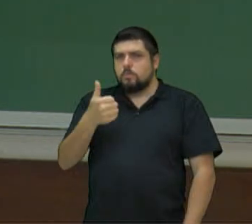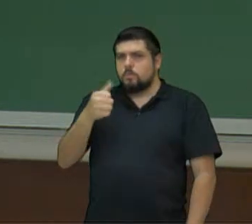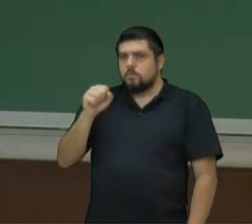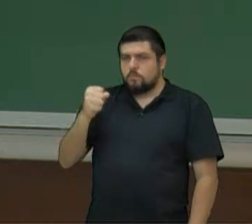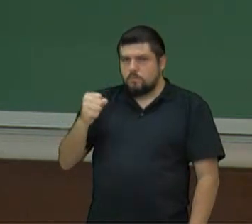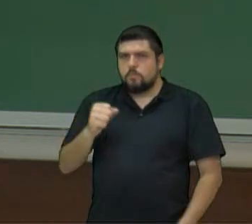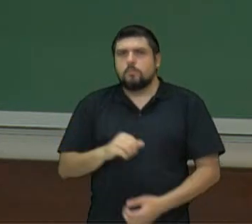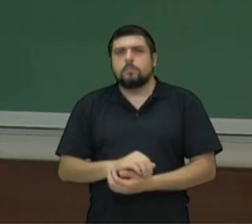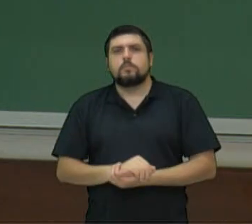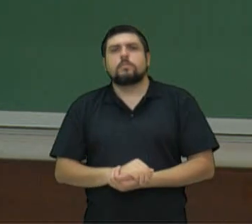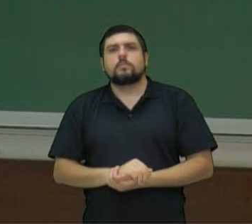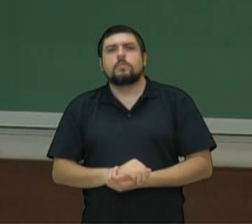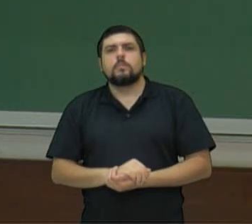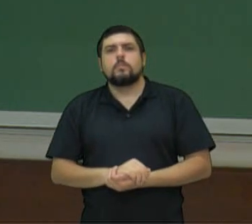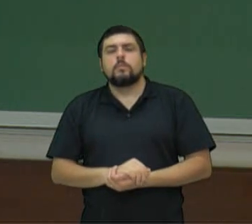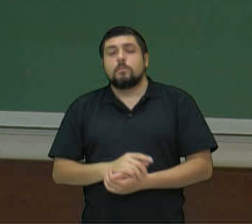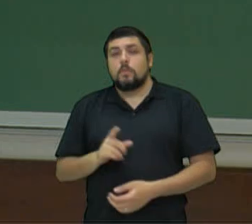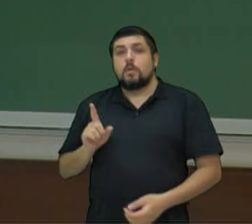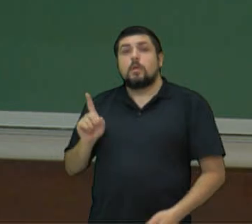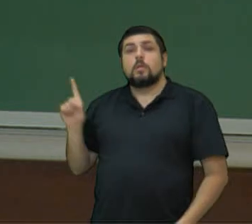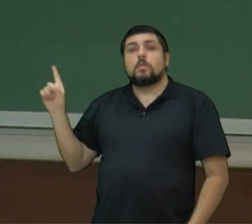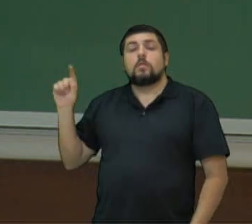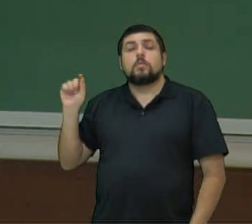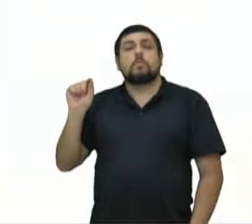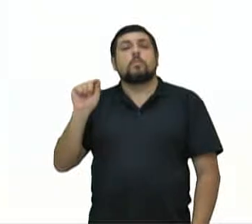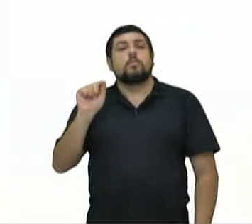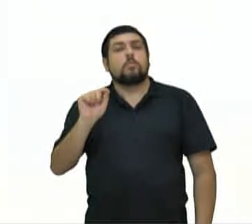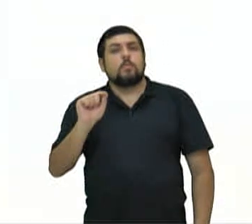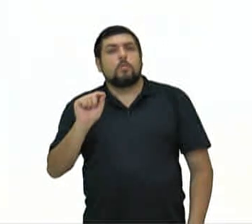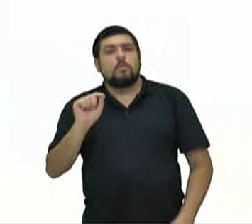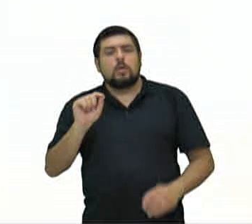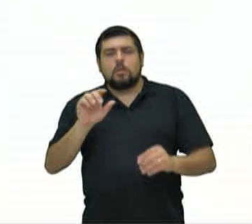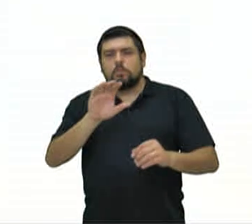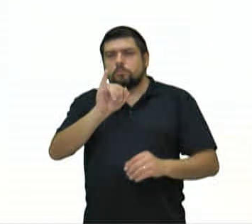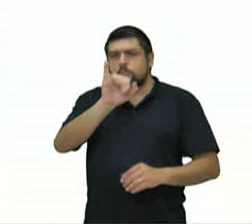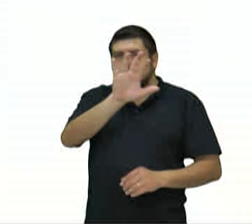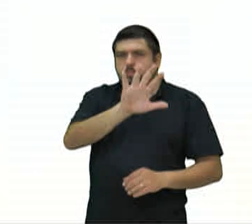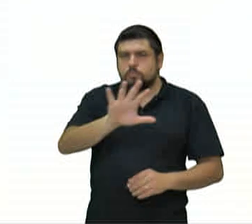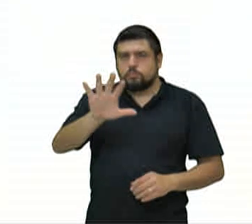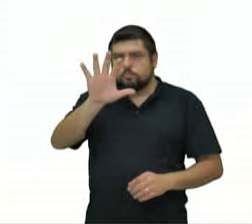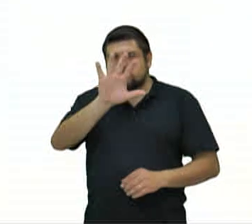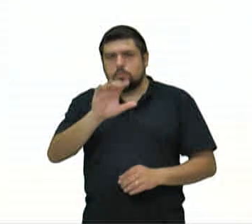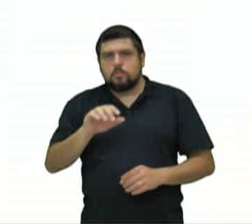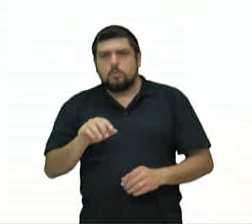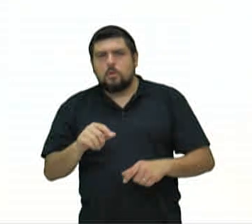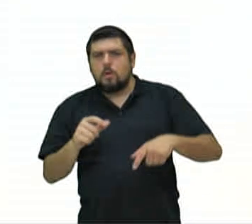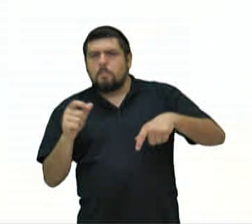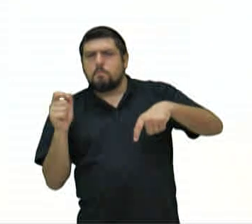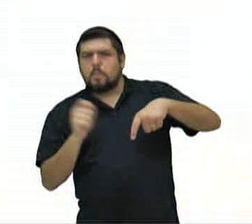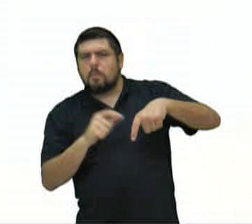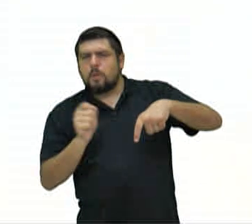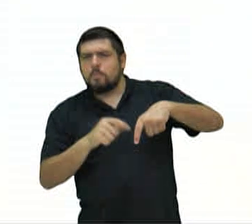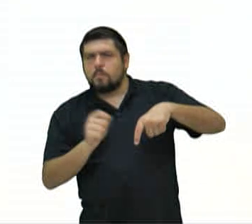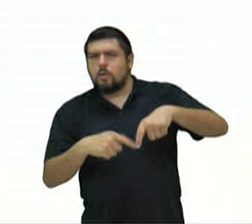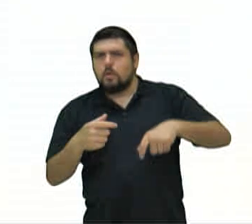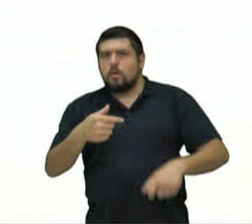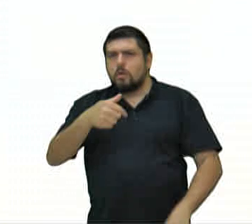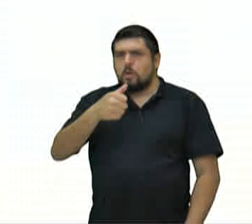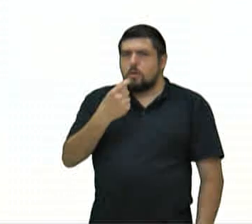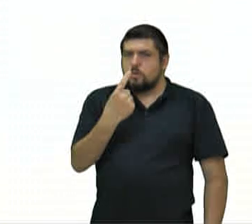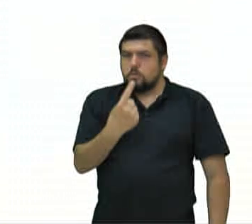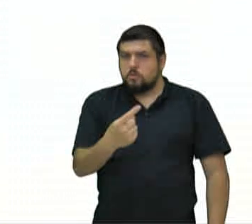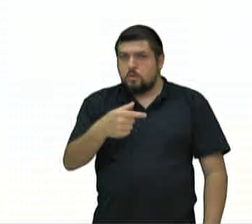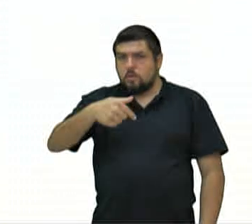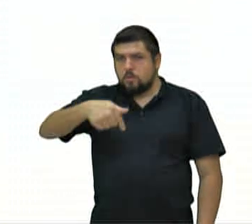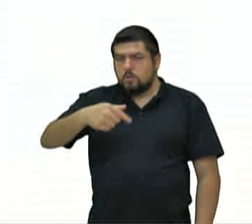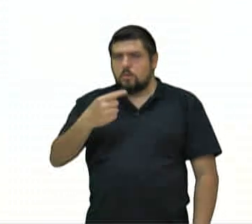aqui, ó, a imagem da, e as informações, né? 171 gols foram realizados na Copa do Mundo da